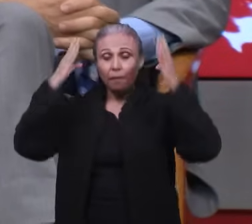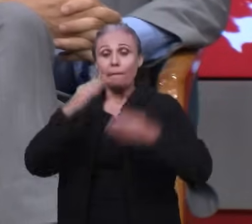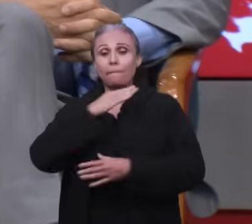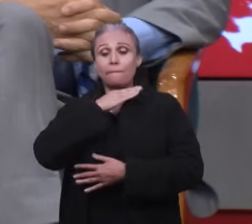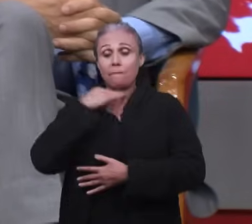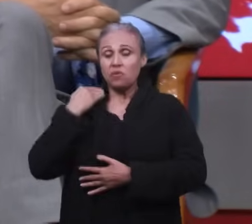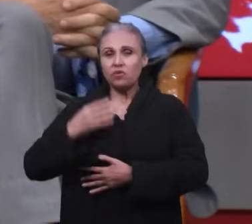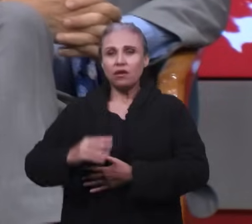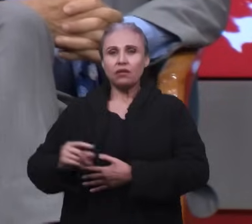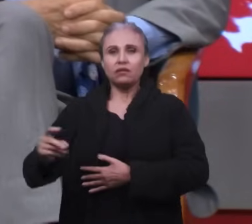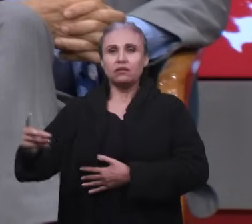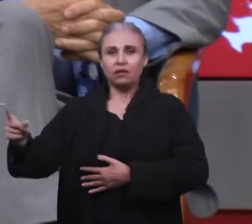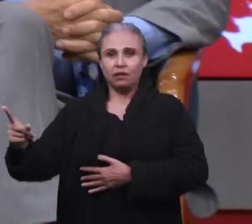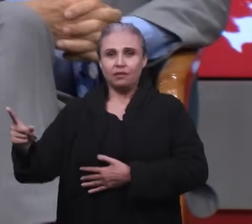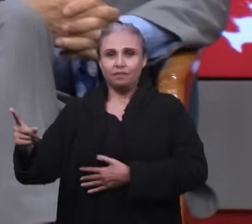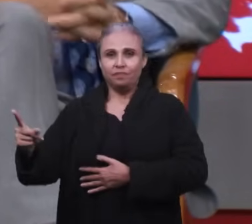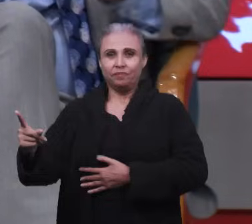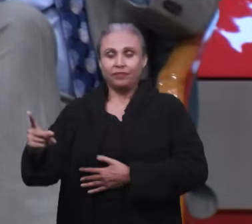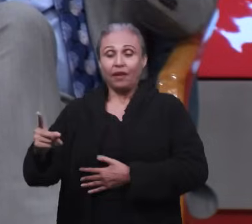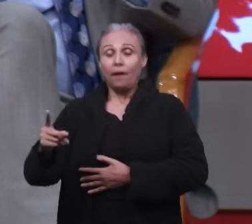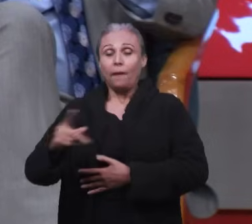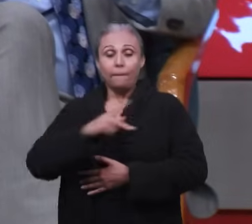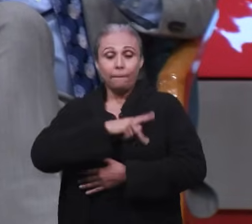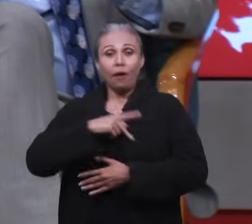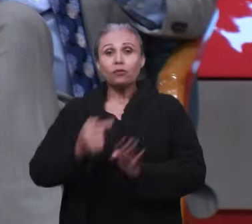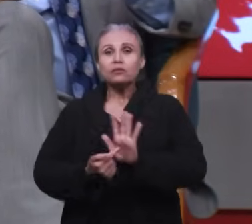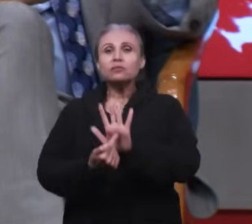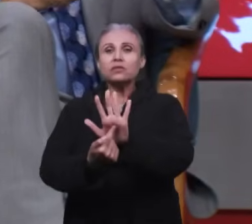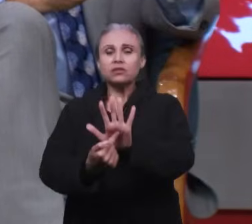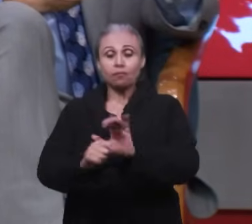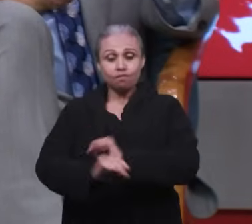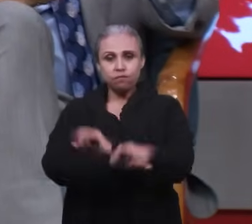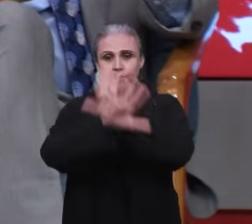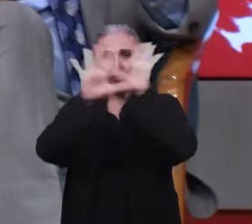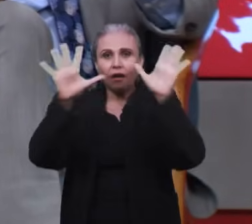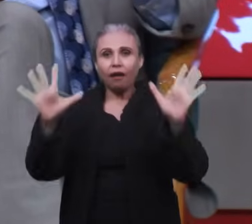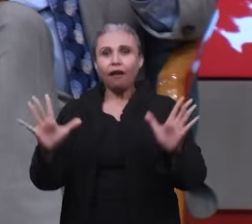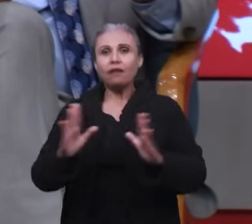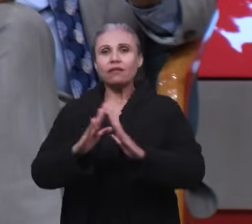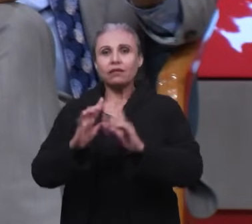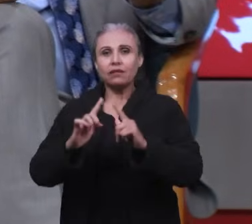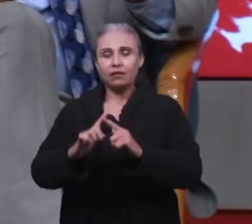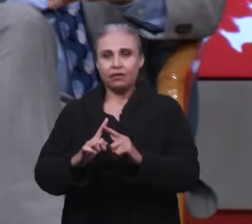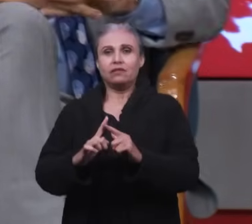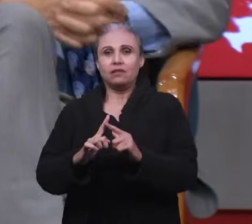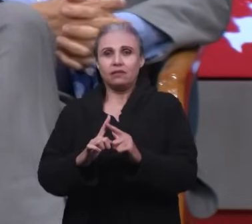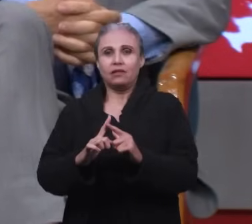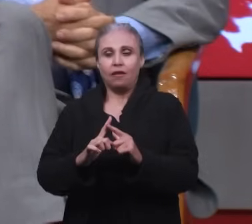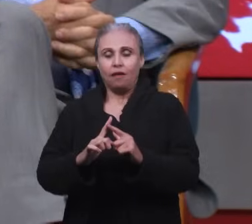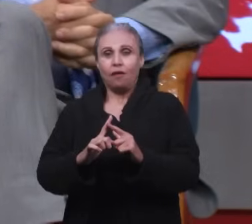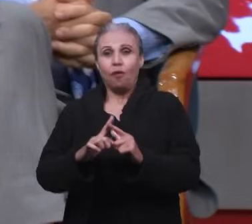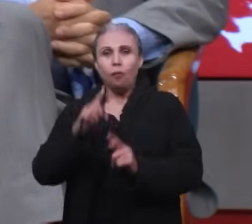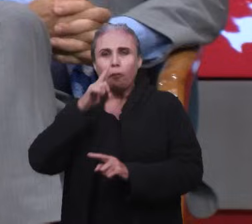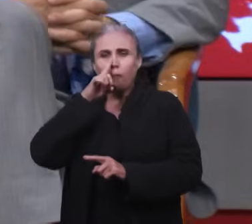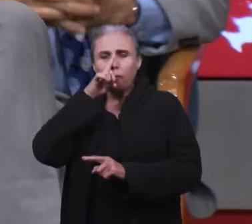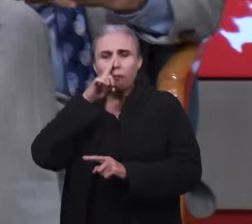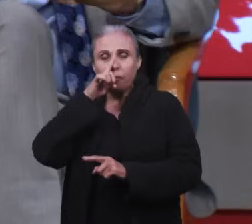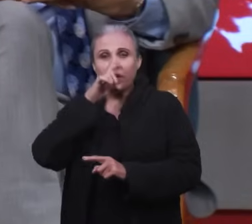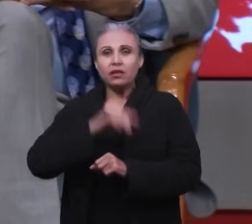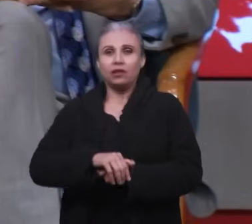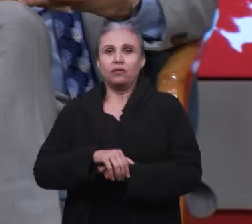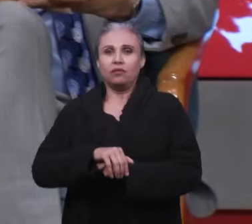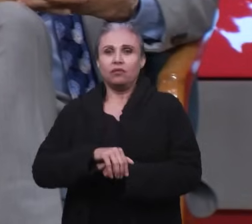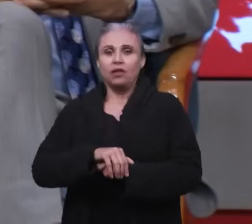Morte eterna. É isso que Paulo está mostrando de forma muito clara à igreja.